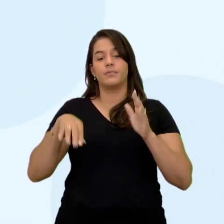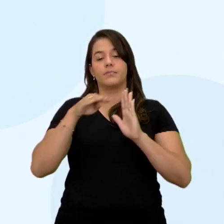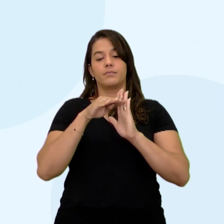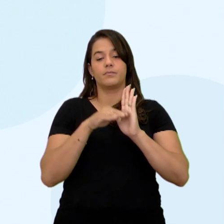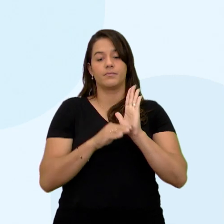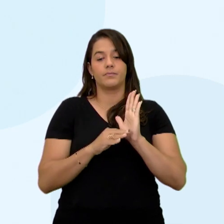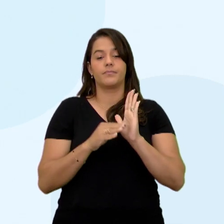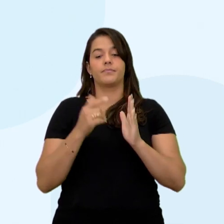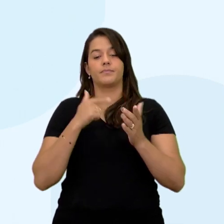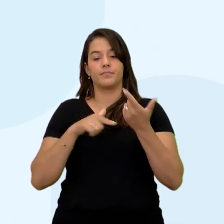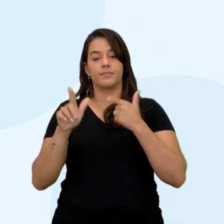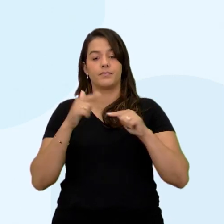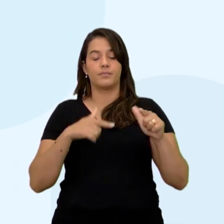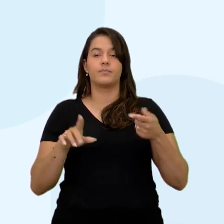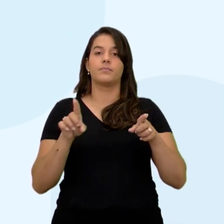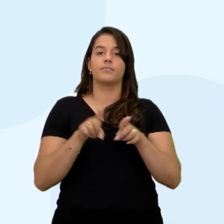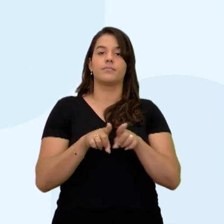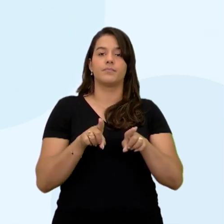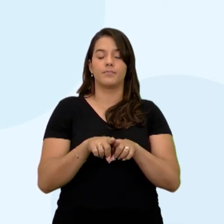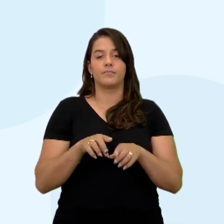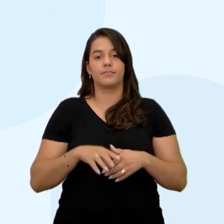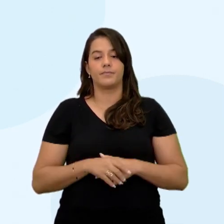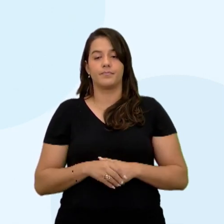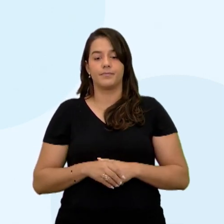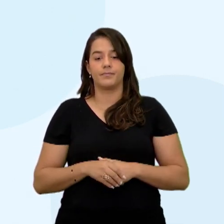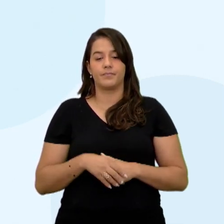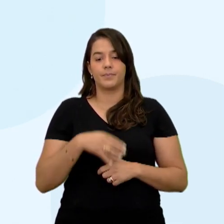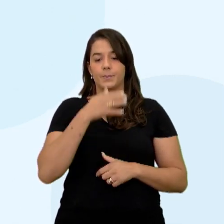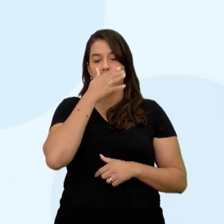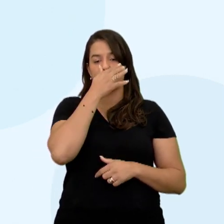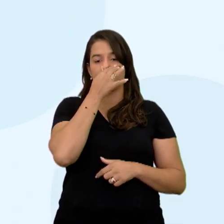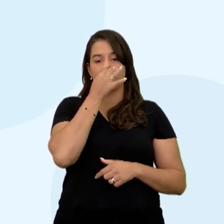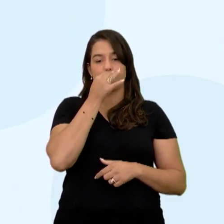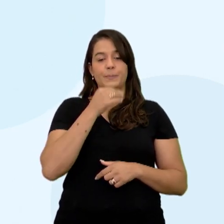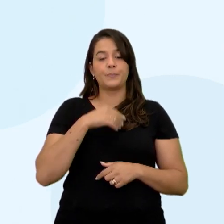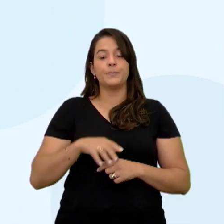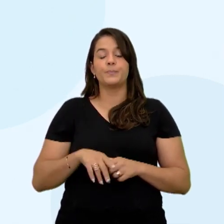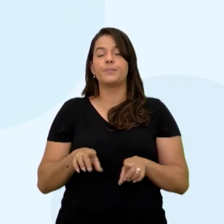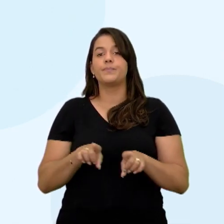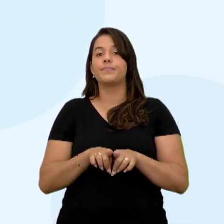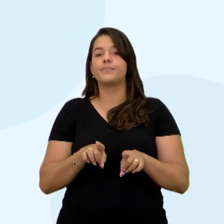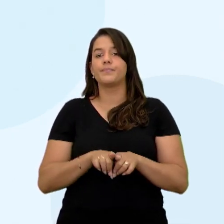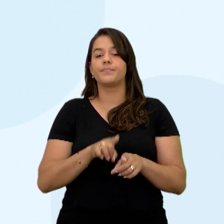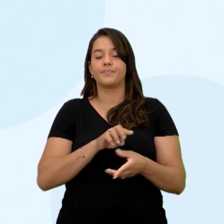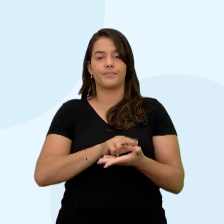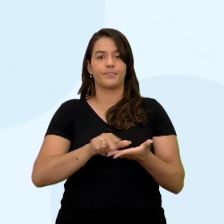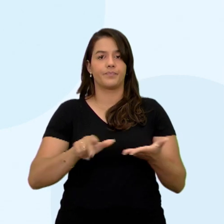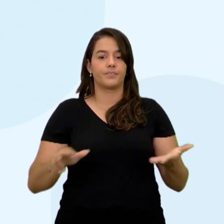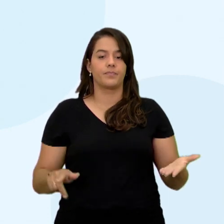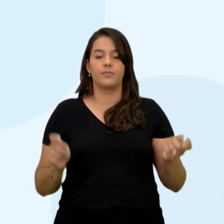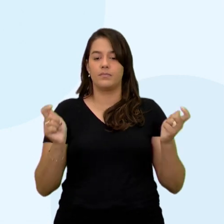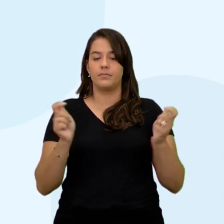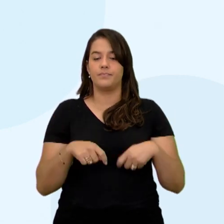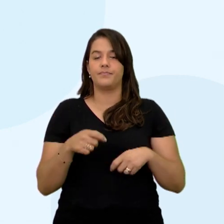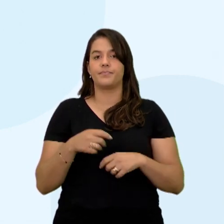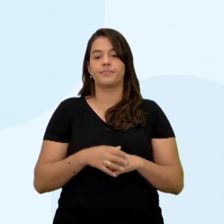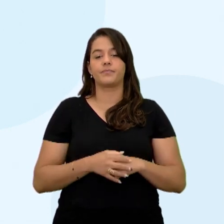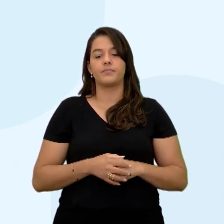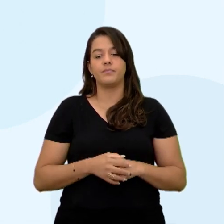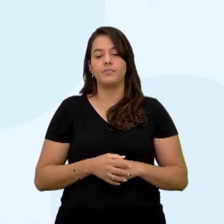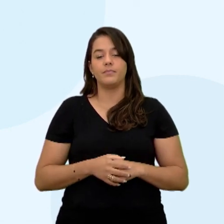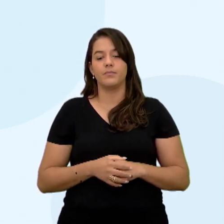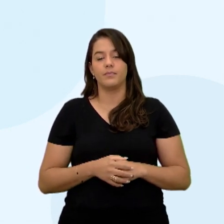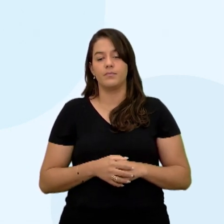colocar aqui o Google, tem outras coisas, Google Formulários, vamos supor, Google